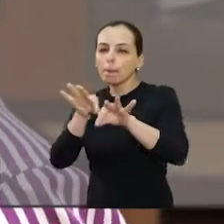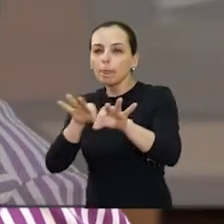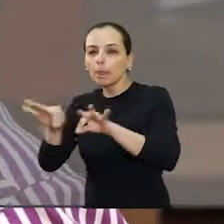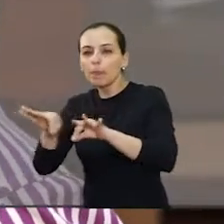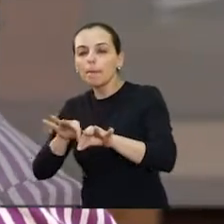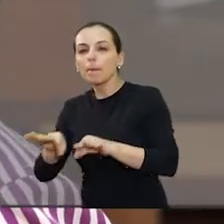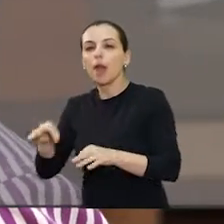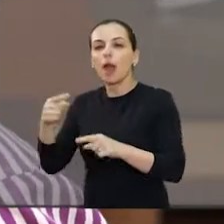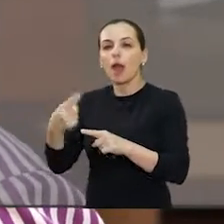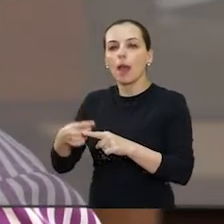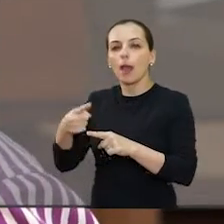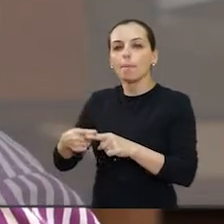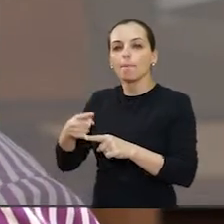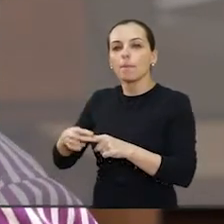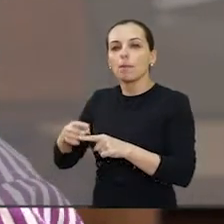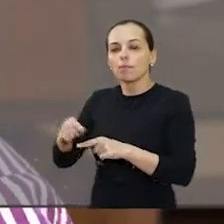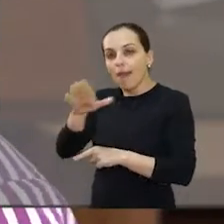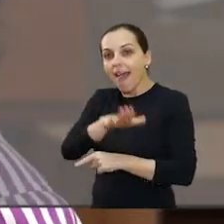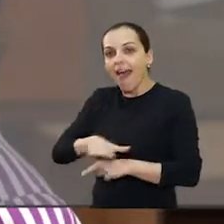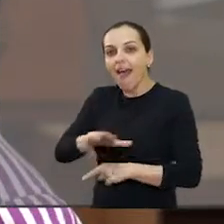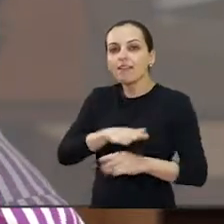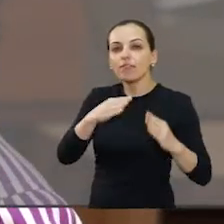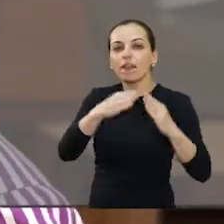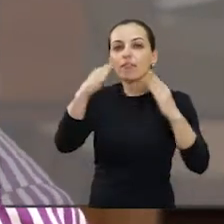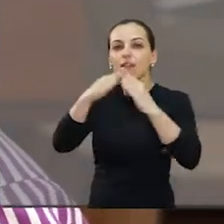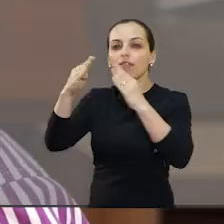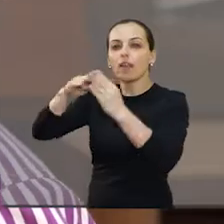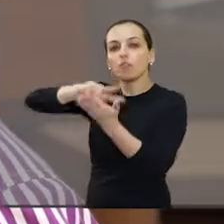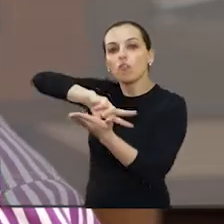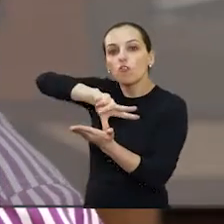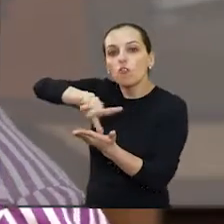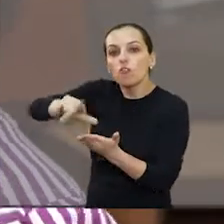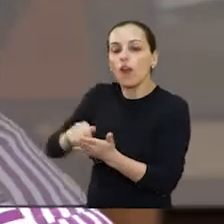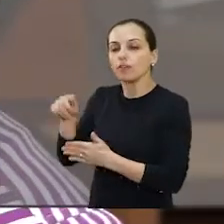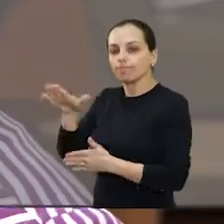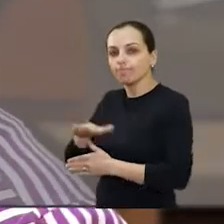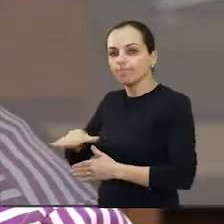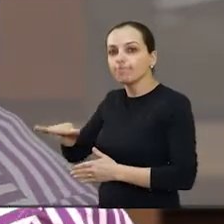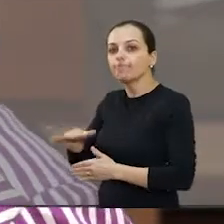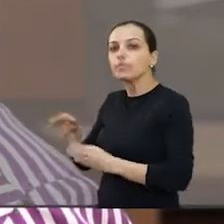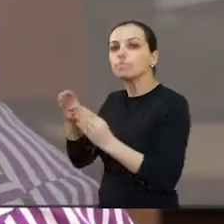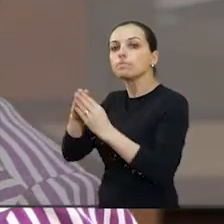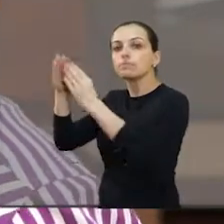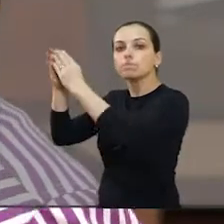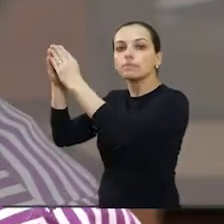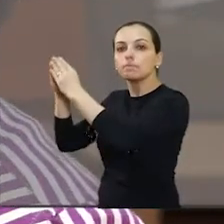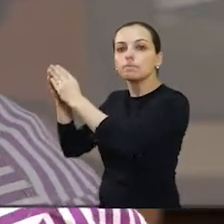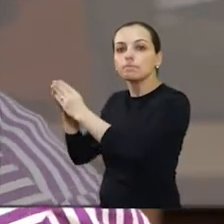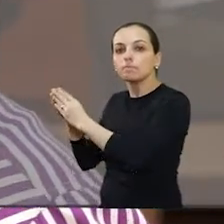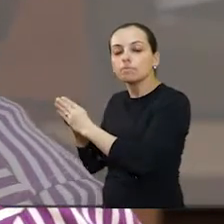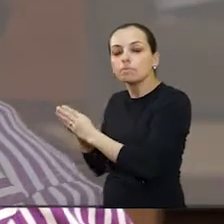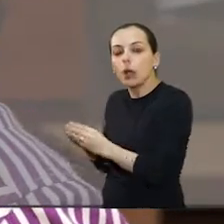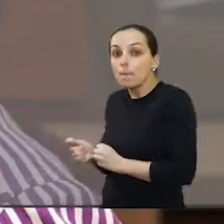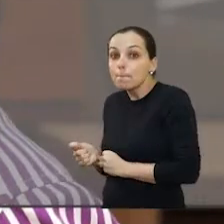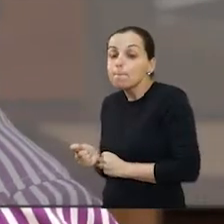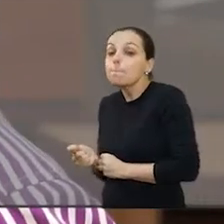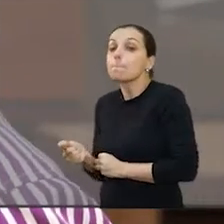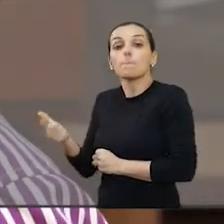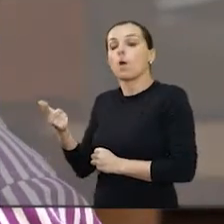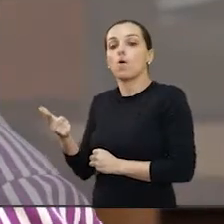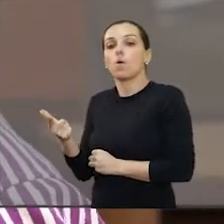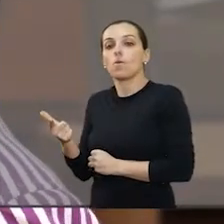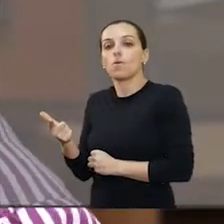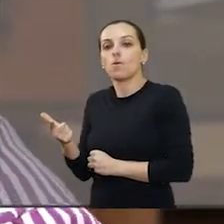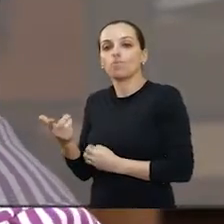ou estimular para algumas regiões e desestimular para outras regiões, né? O mercado às vezes força um certo desenvolvimento, mas a